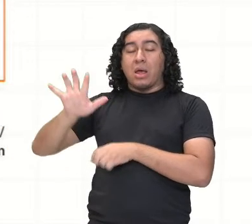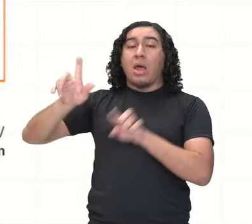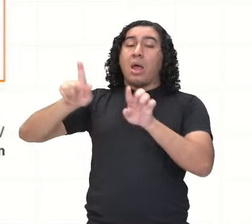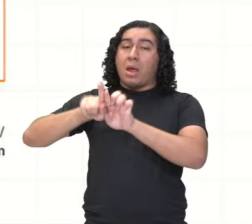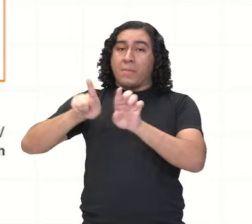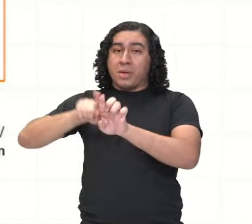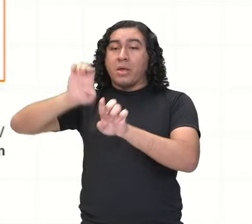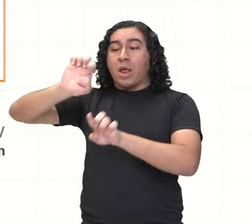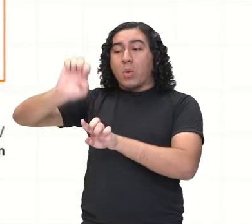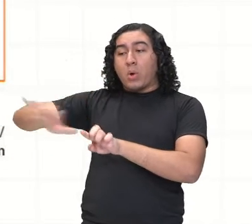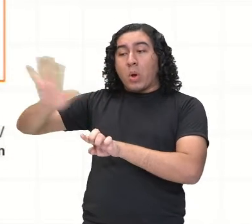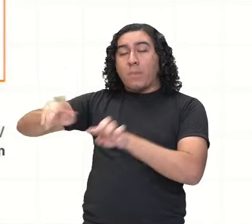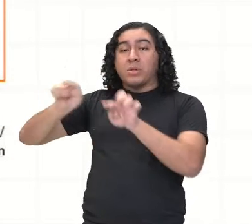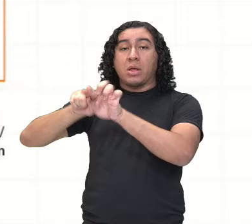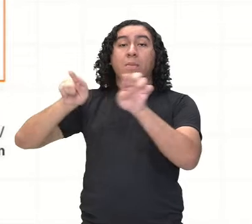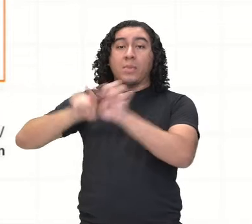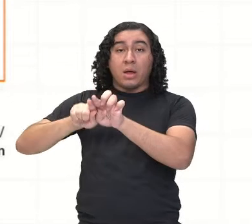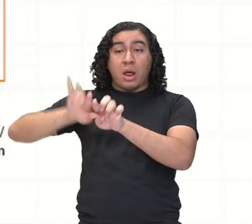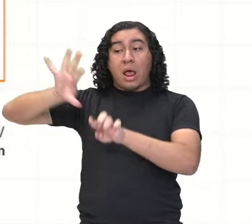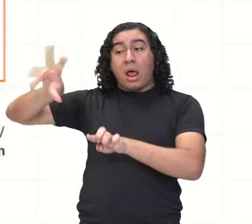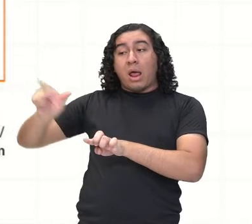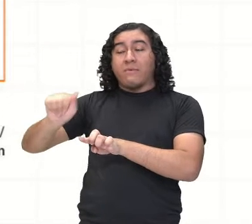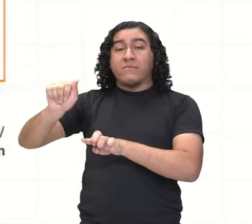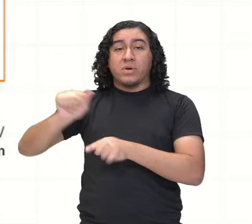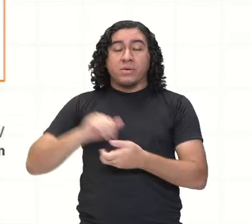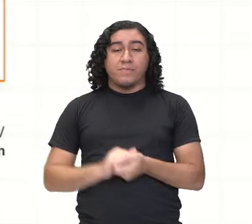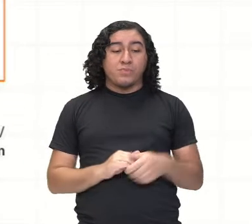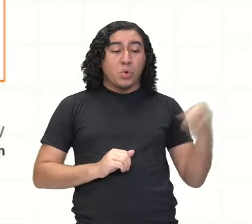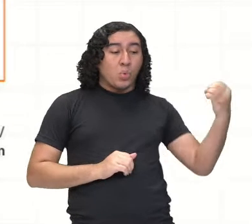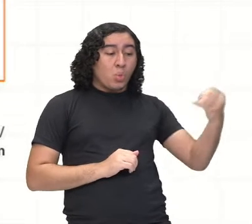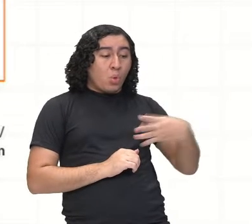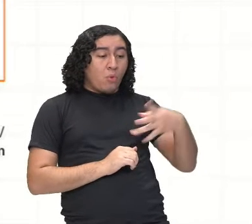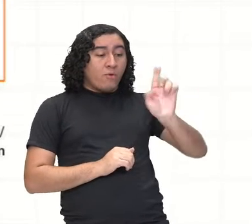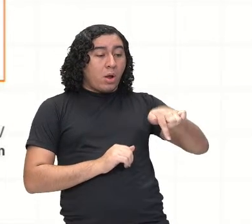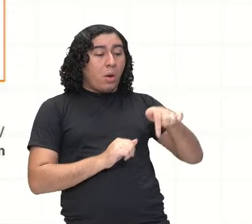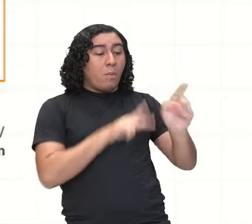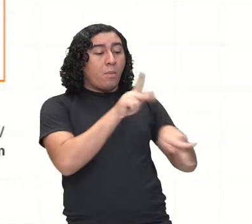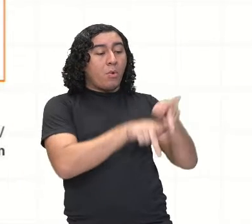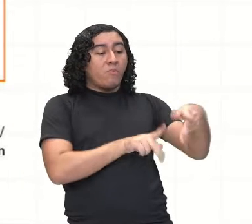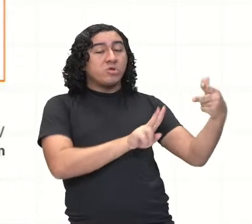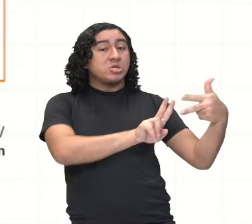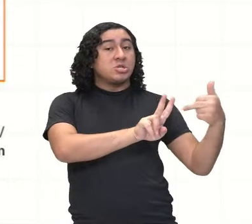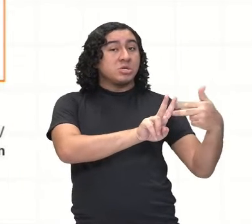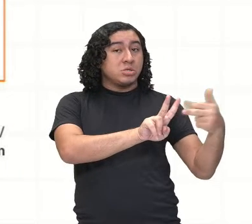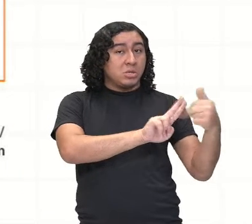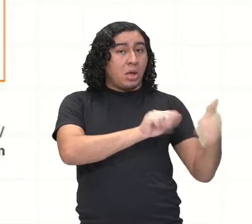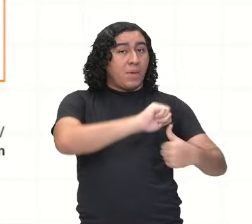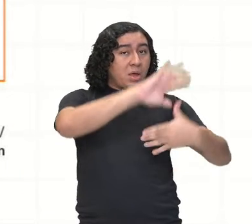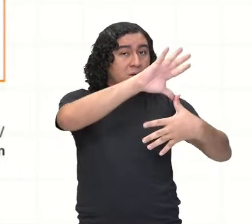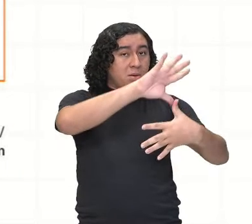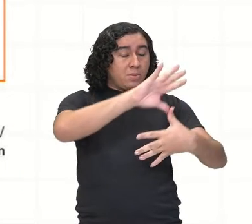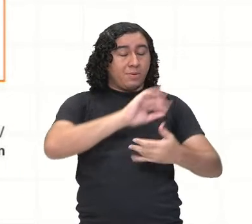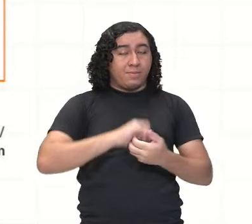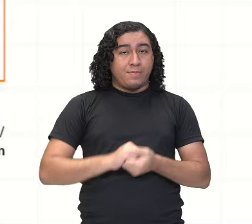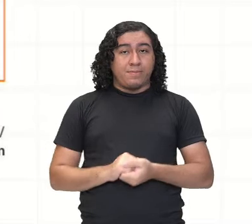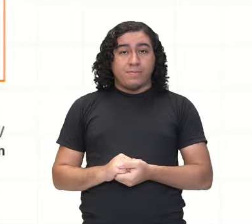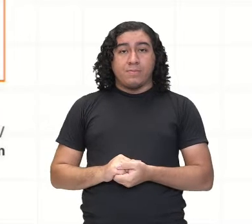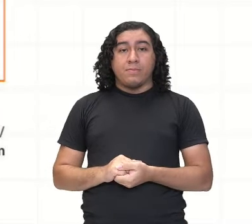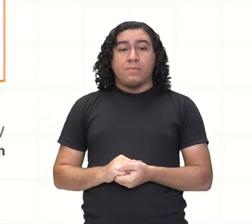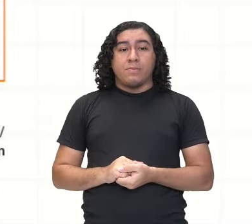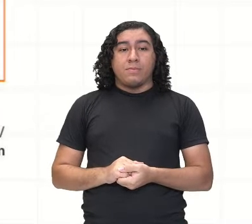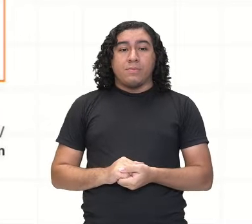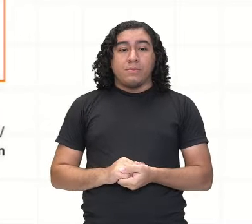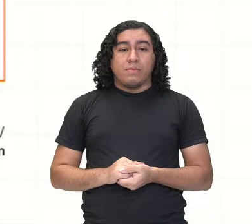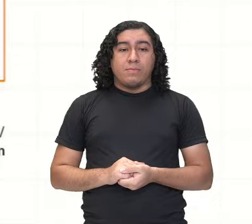a África, e o novo mundo composto pelos povos indígenas nativos da América. Então, nós